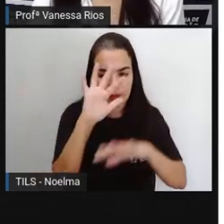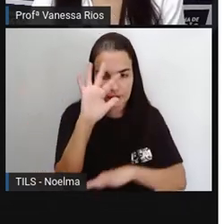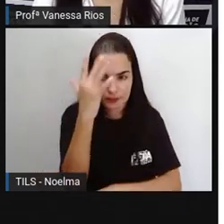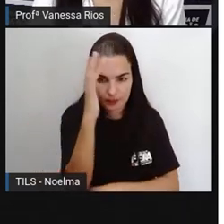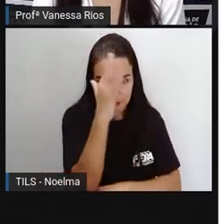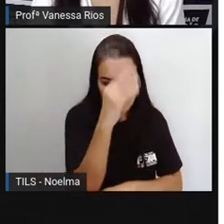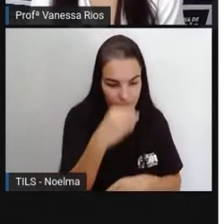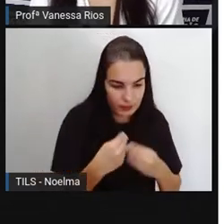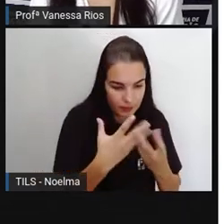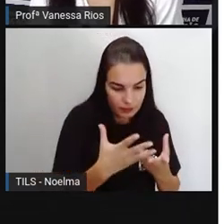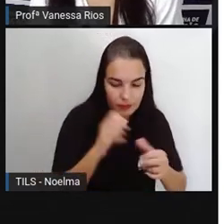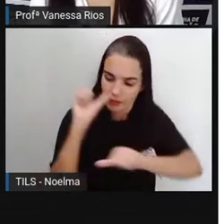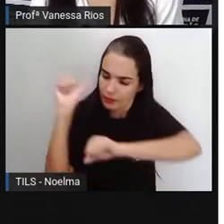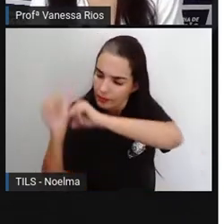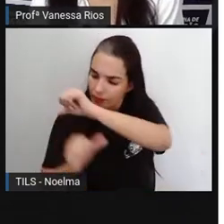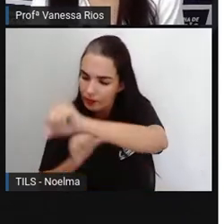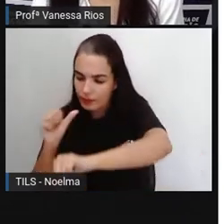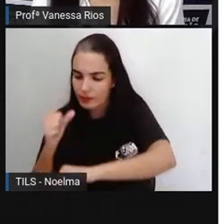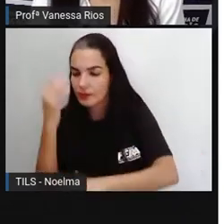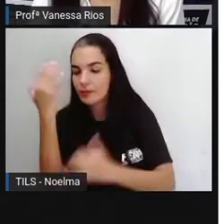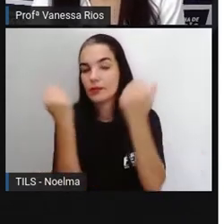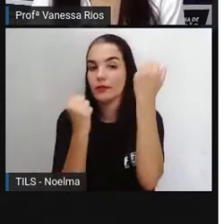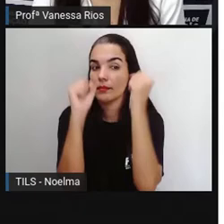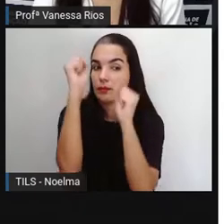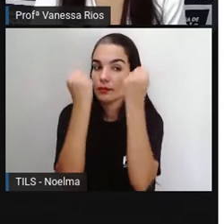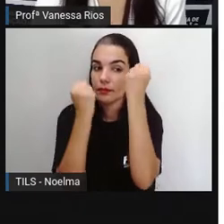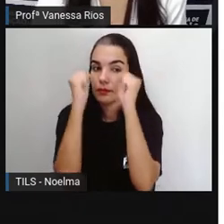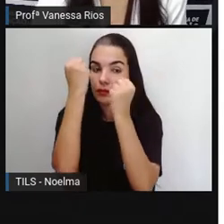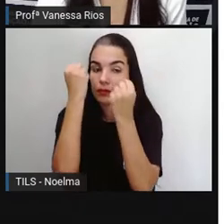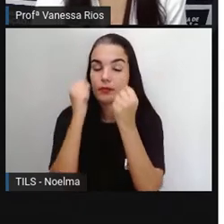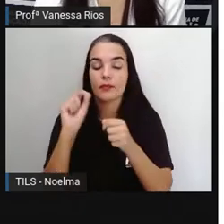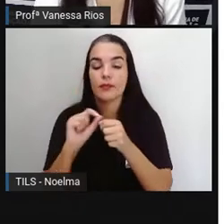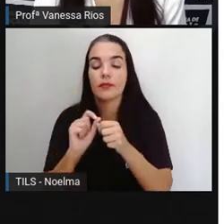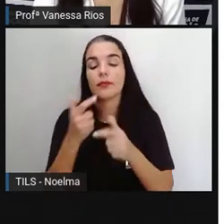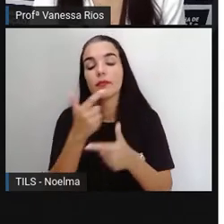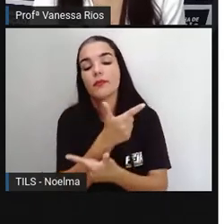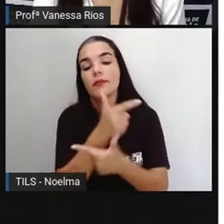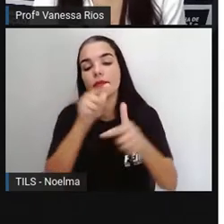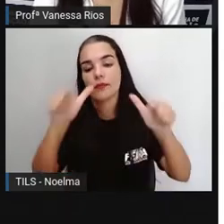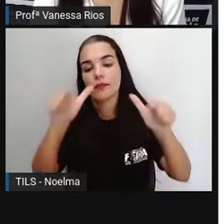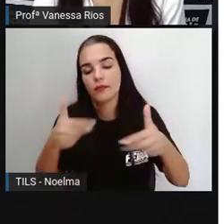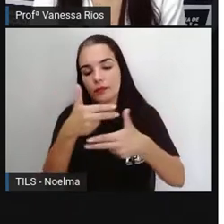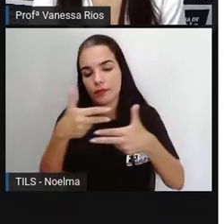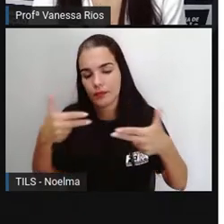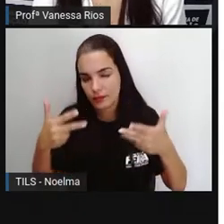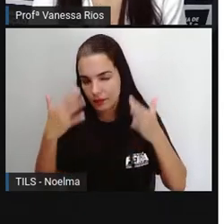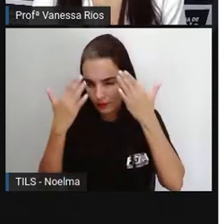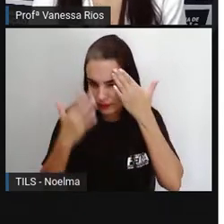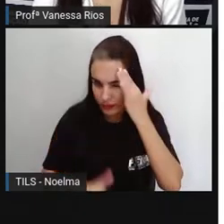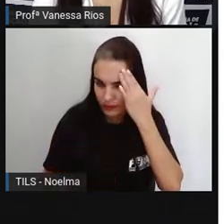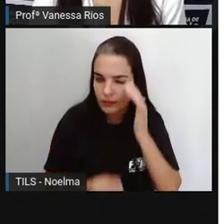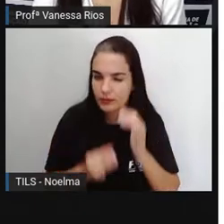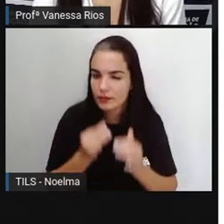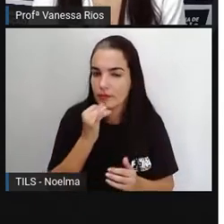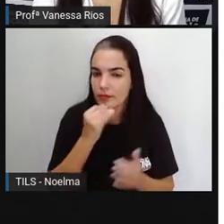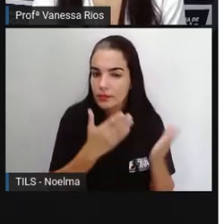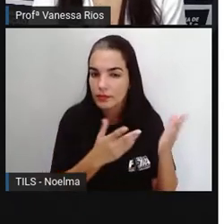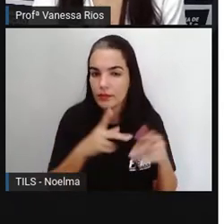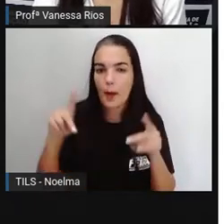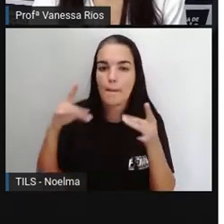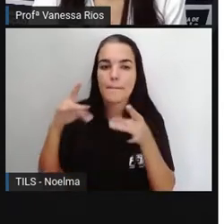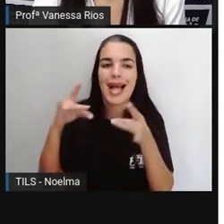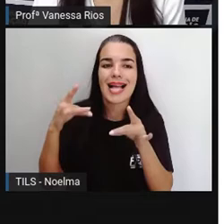para as indústrias, para se transformarem no material novo e poder compor outros objetos. Como exemplo, aqui atrás,